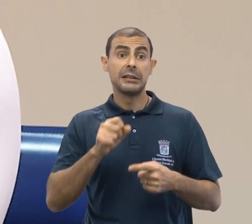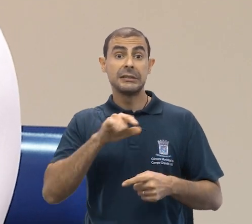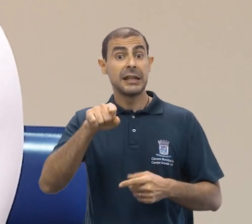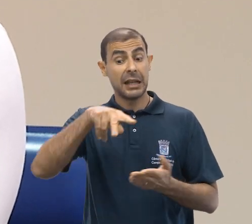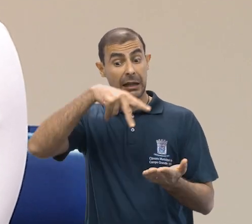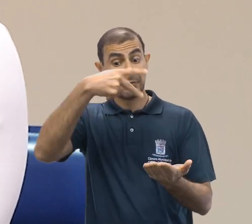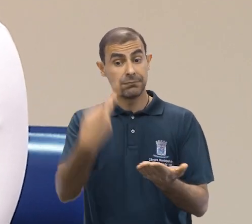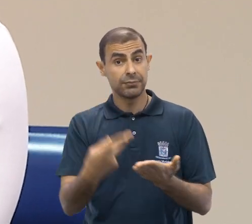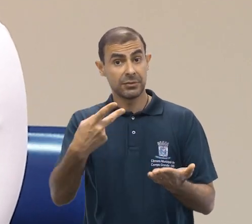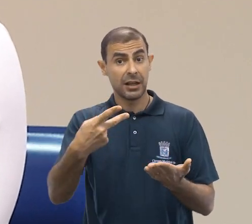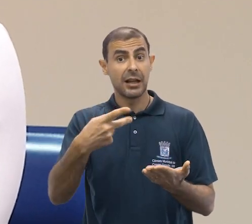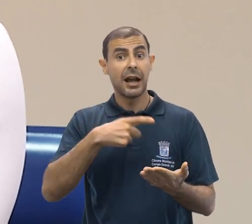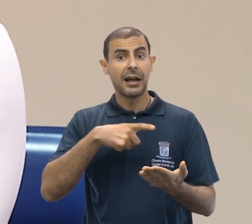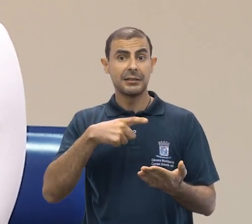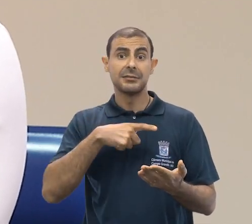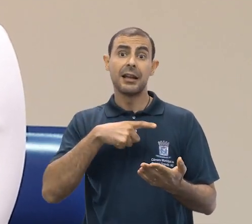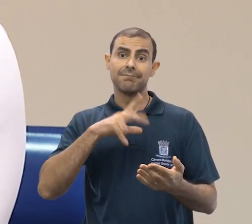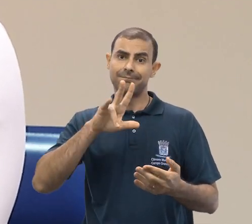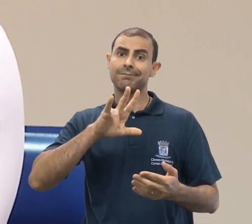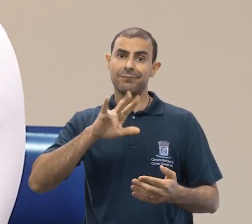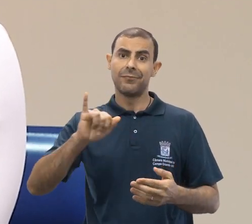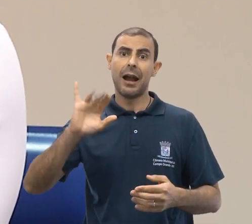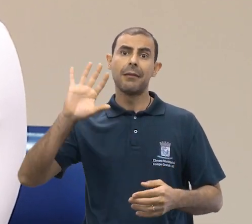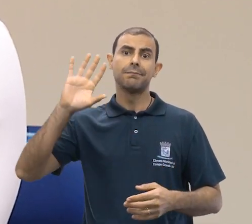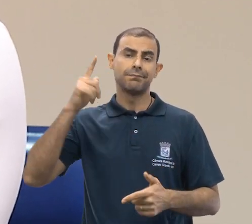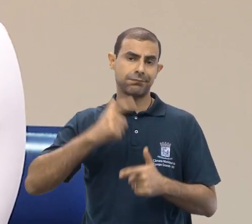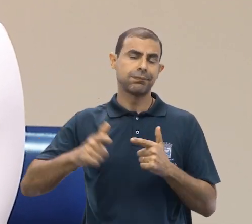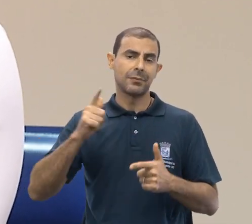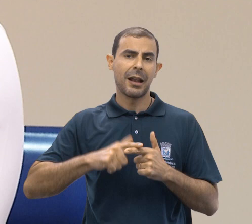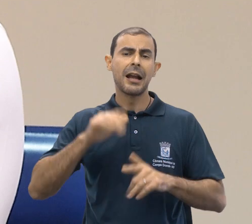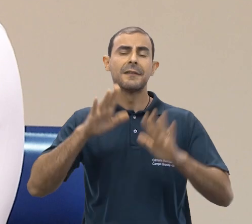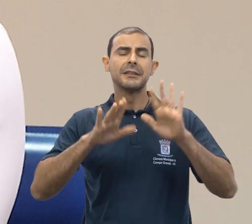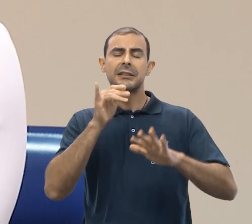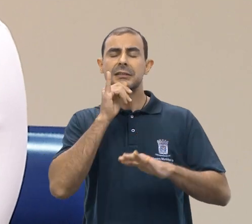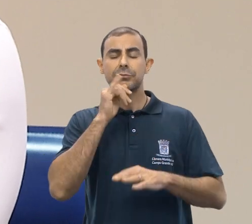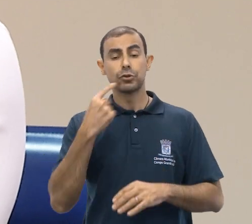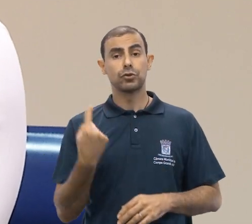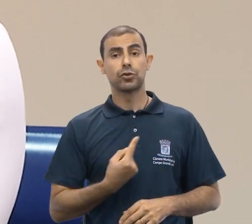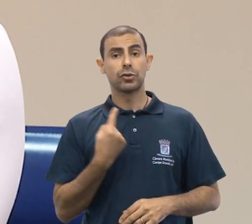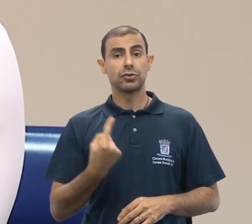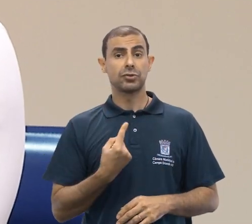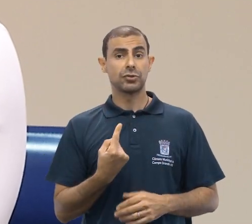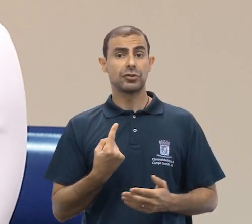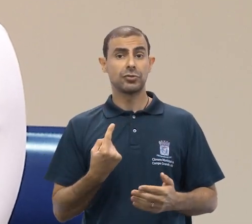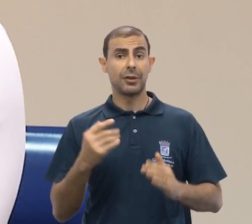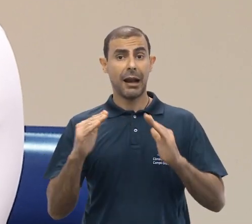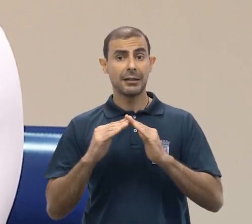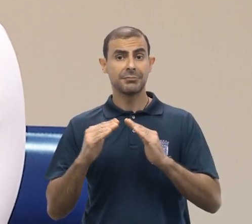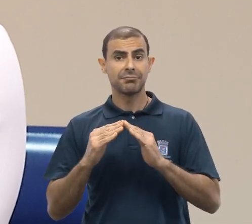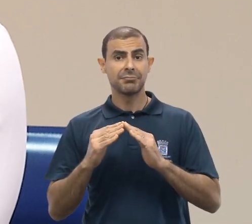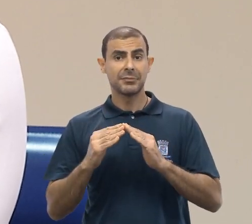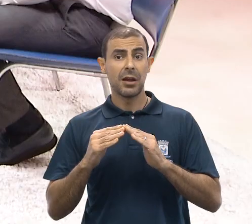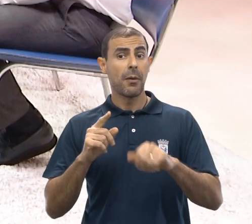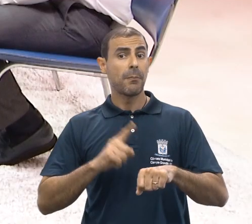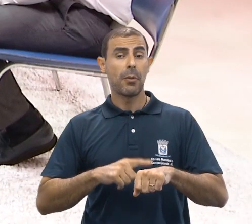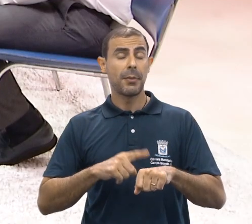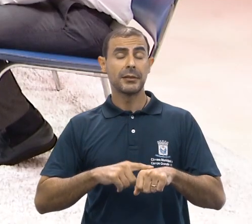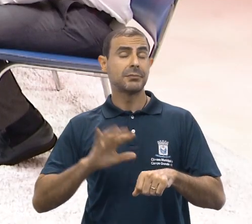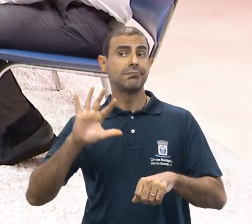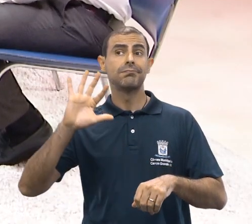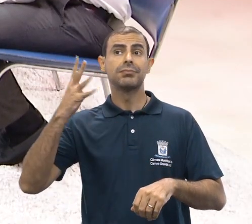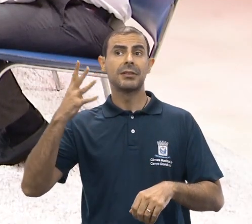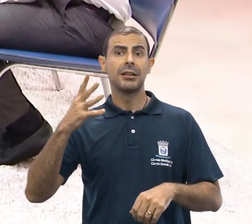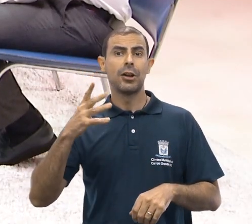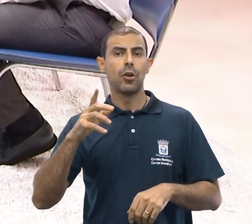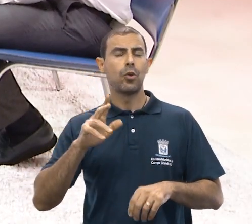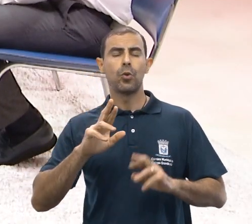uma queda, né? Geralmente está sozinho em casa, às vezes um momento qualquer, o descuido, não é